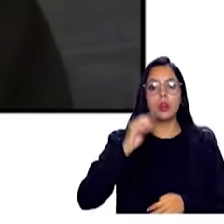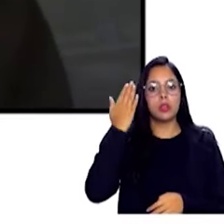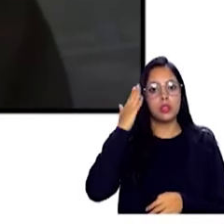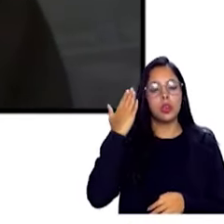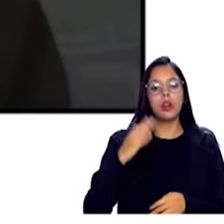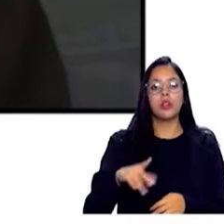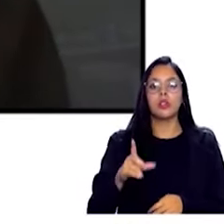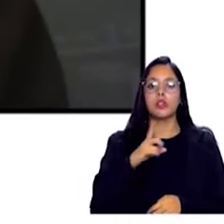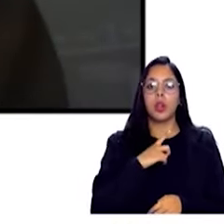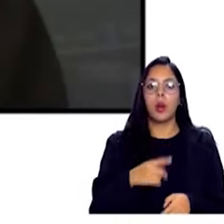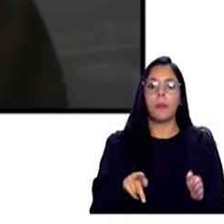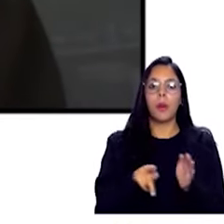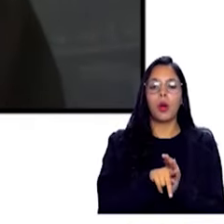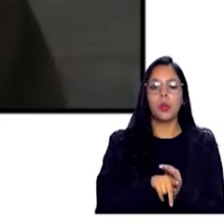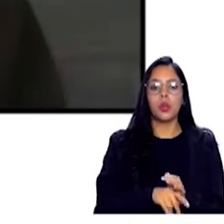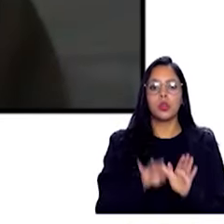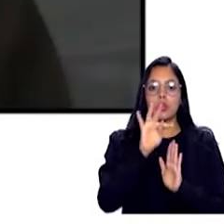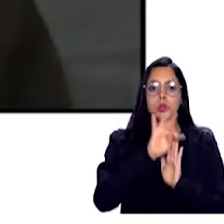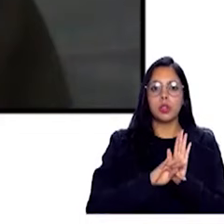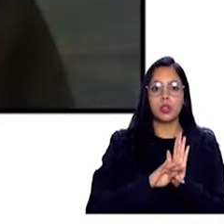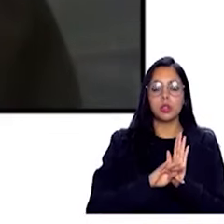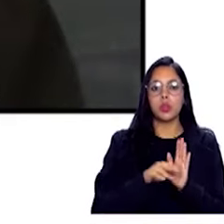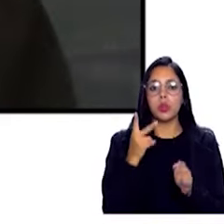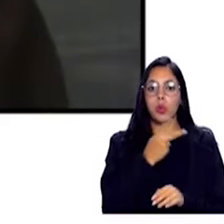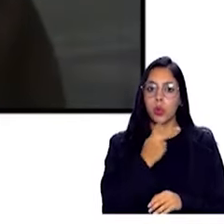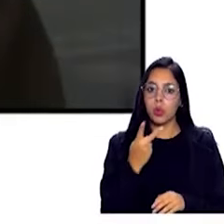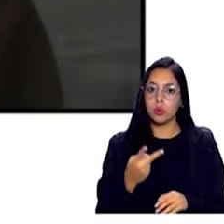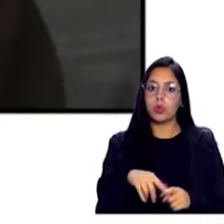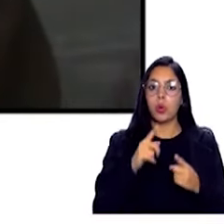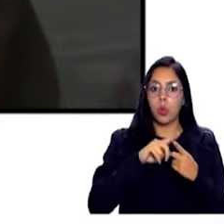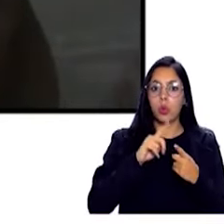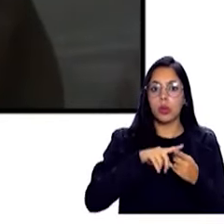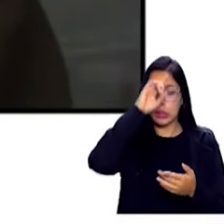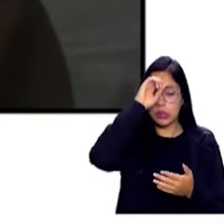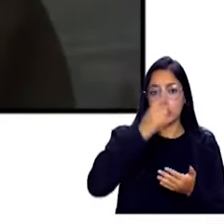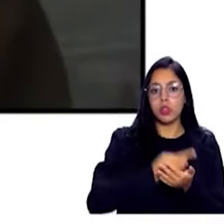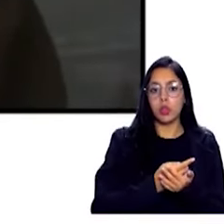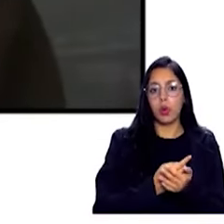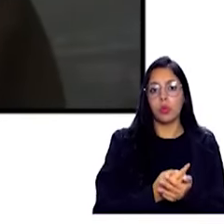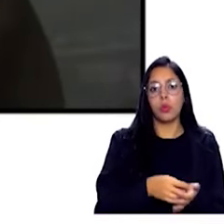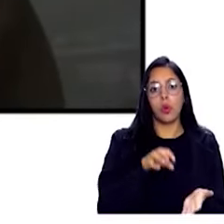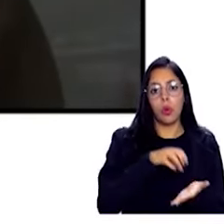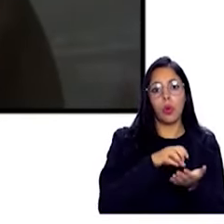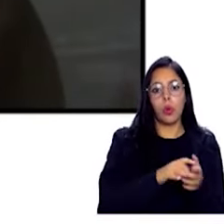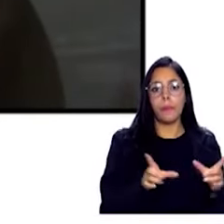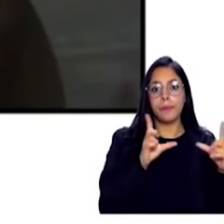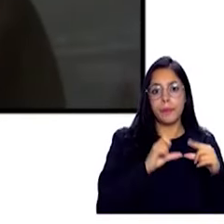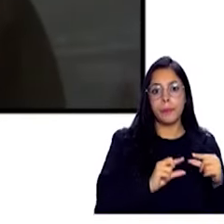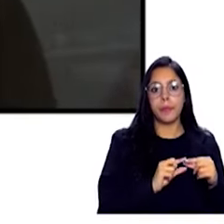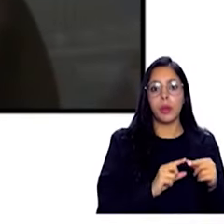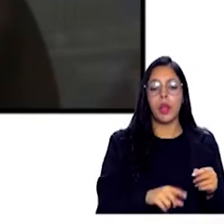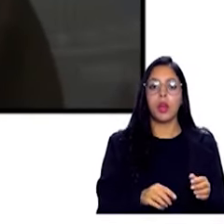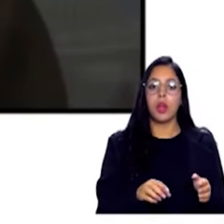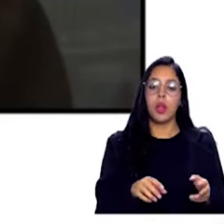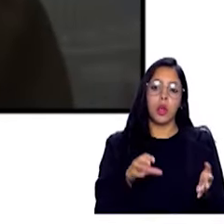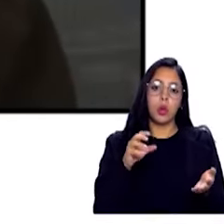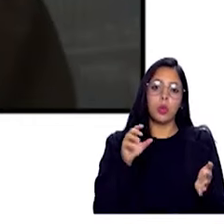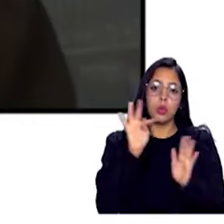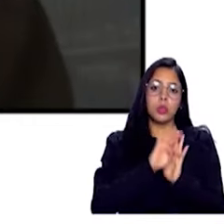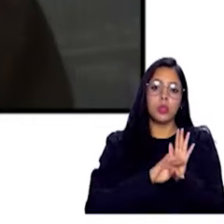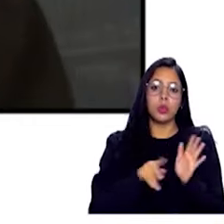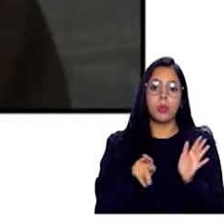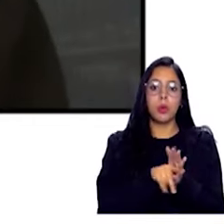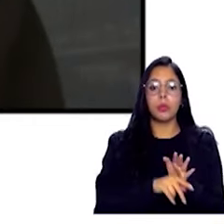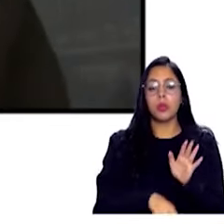posição de dois textos o texto daquilo que havia sido decidido pelo órgão inferior e o texto da legislação o